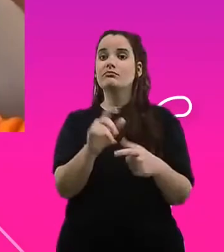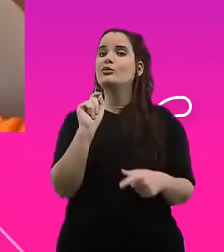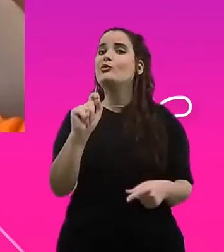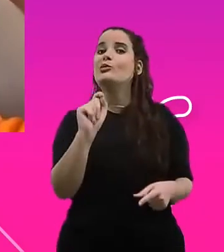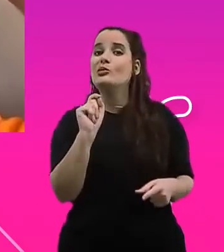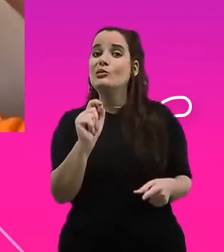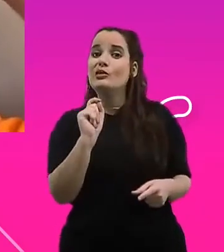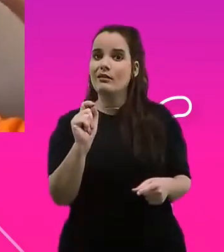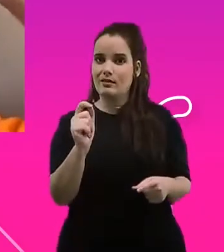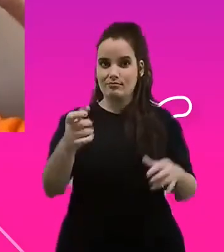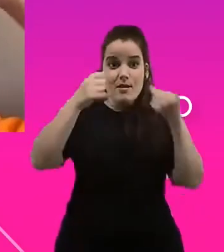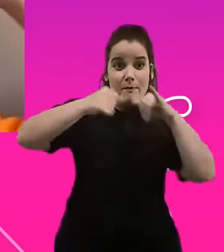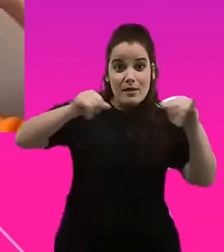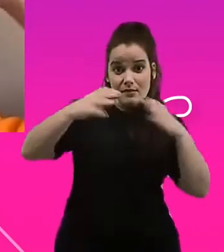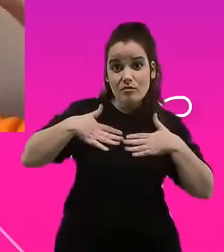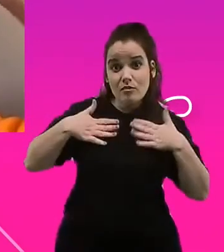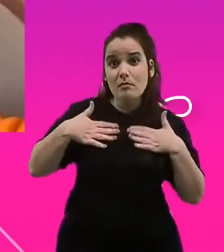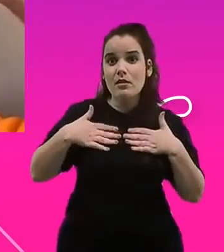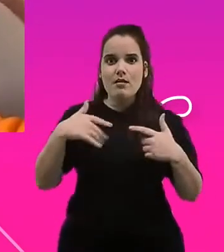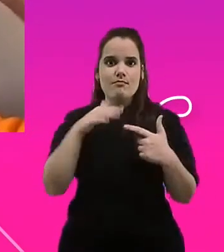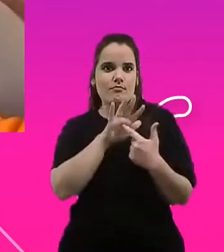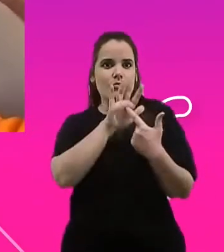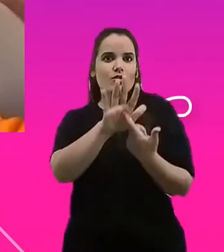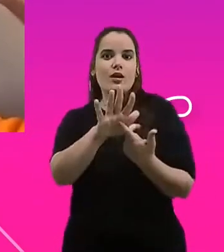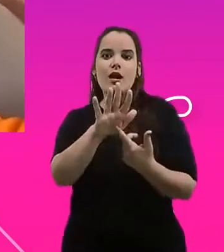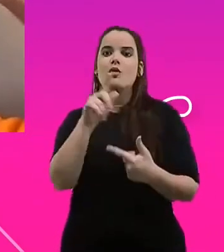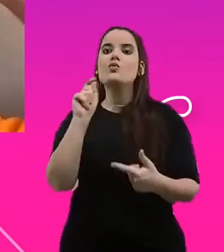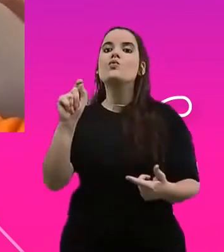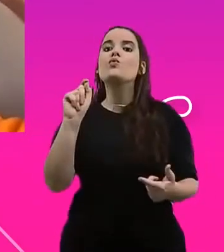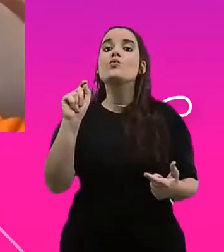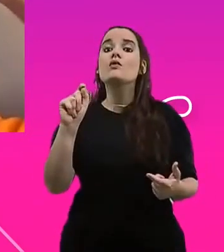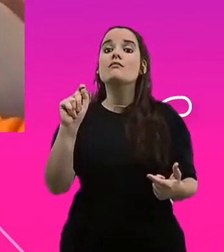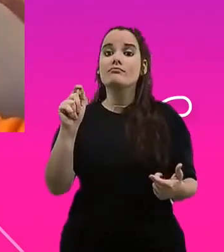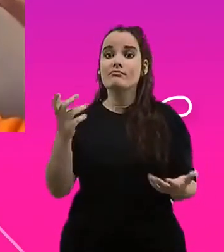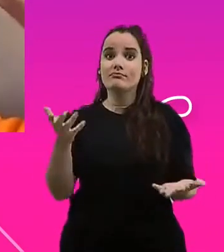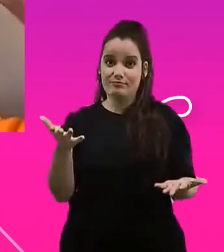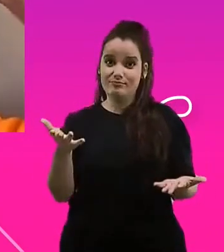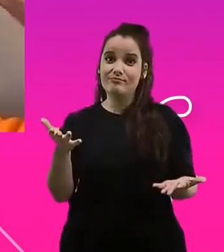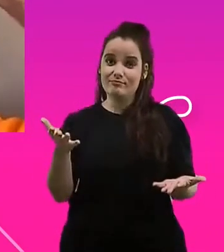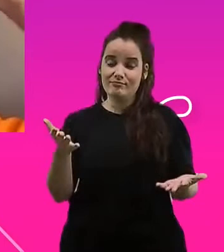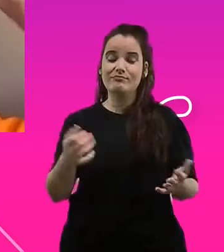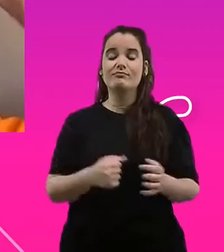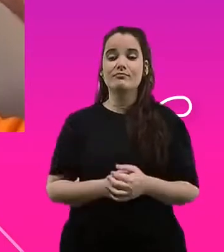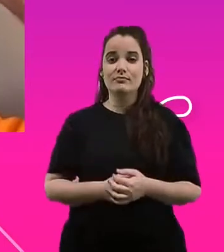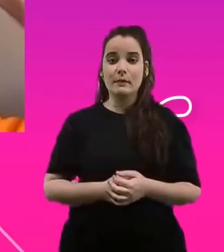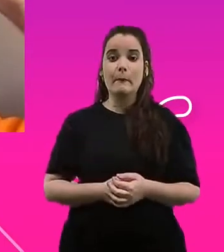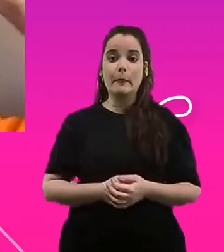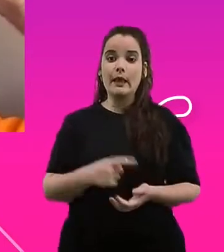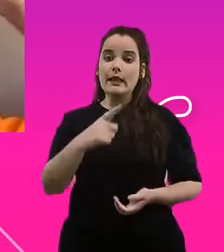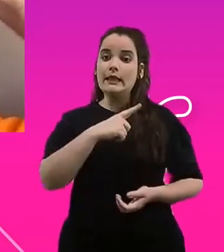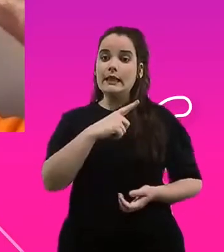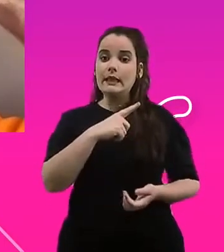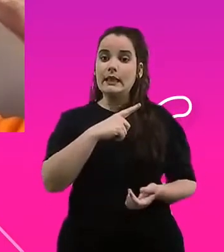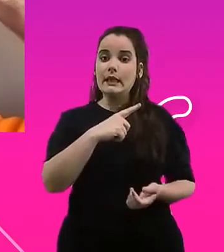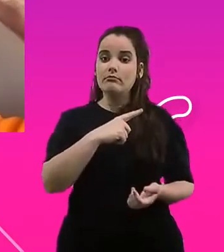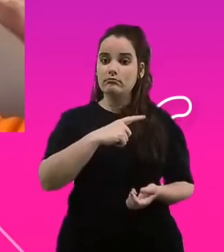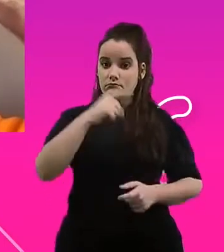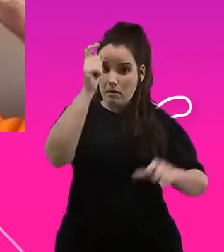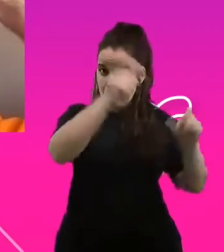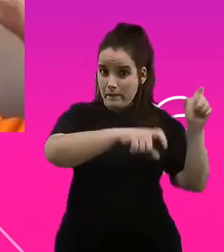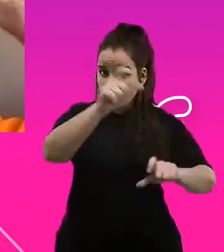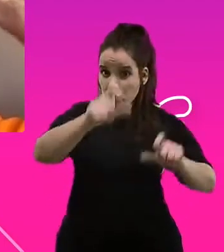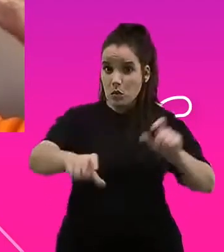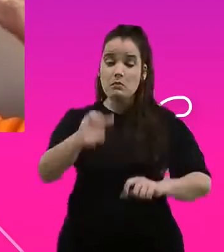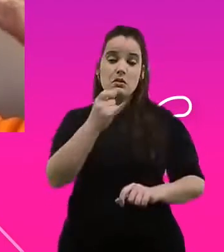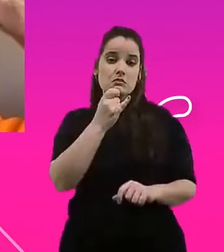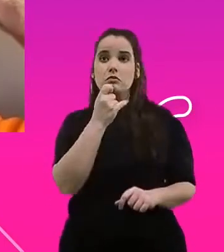aí, enfim, se encontrar dentro do movimento, sabe? tem gente que realmente vai postar uma vez por